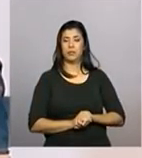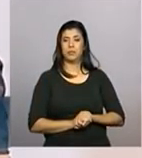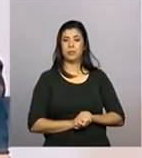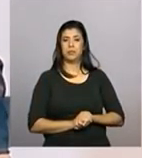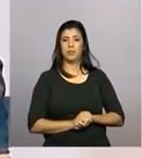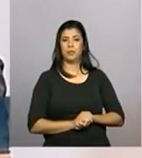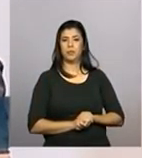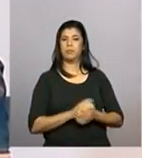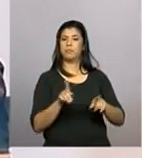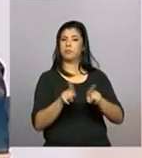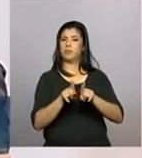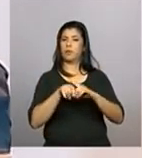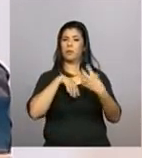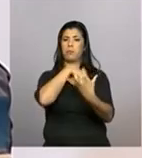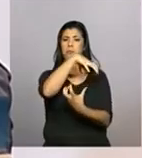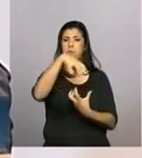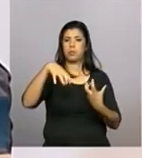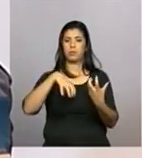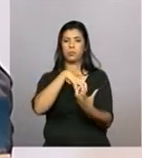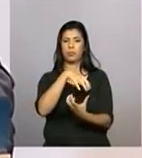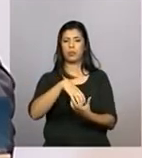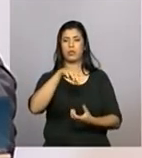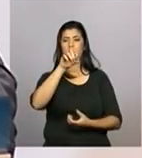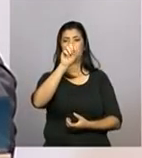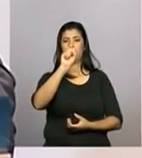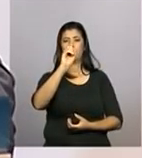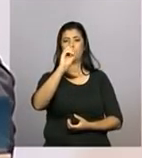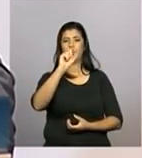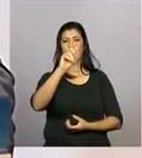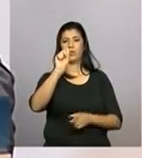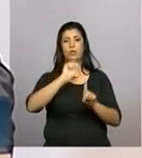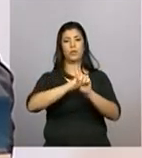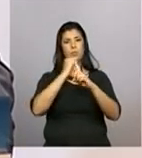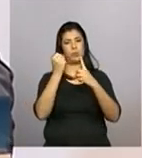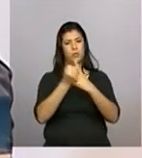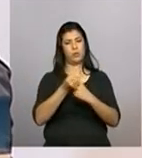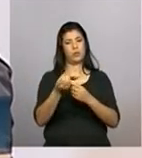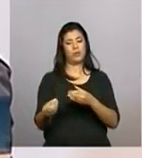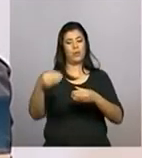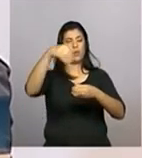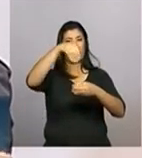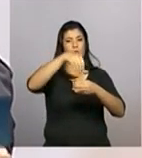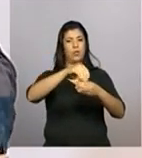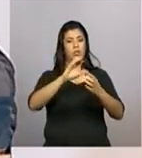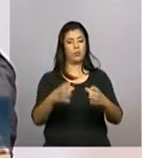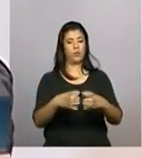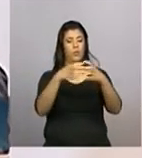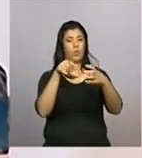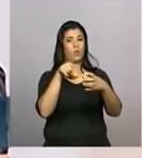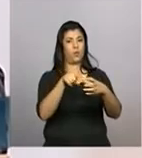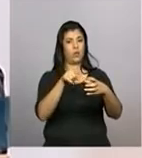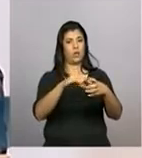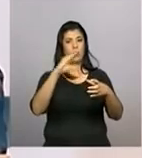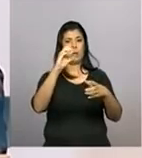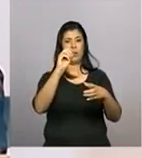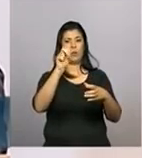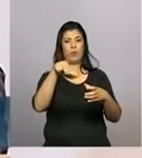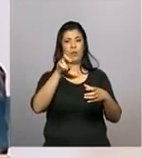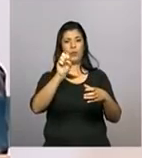aos movimentos sociais que fazem parte do Conselho das Cidades. Movimentos esses que hoje estão aqui